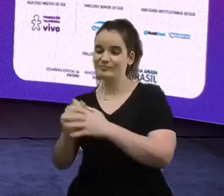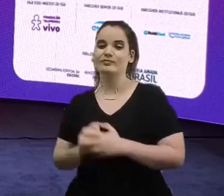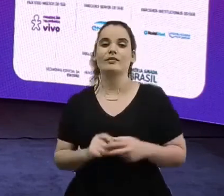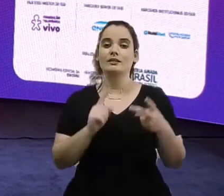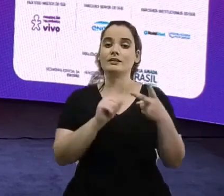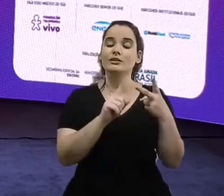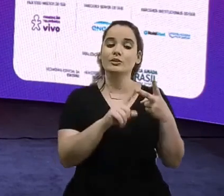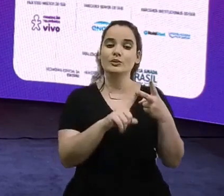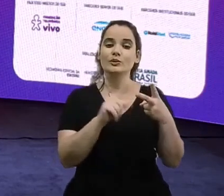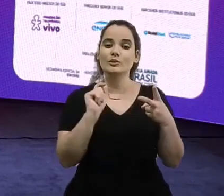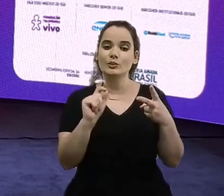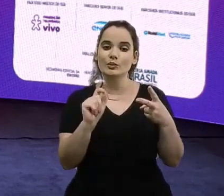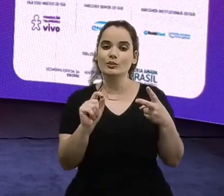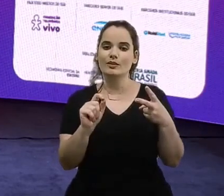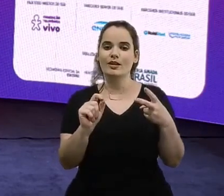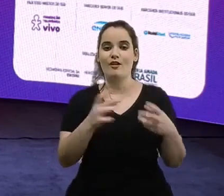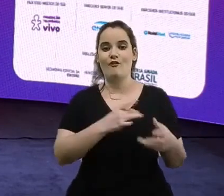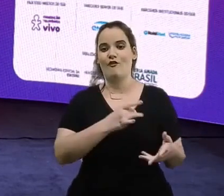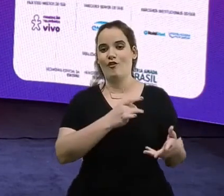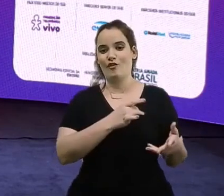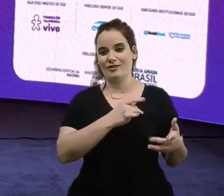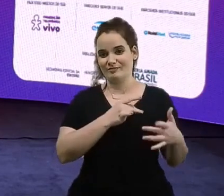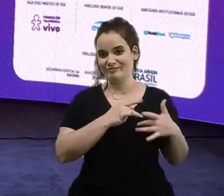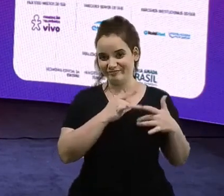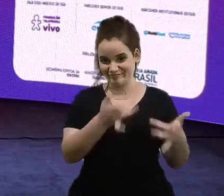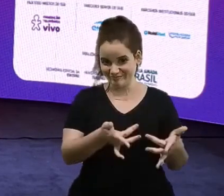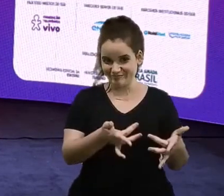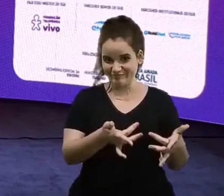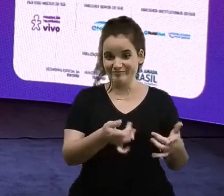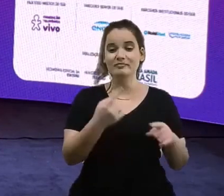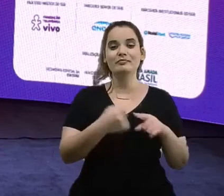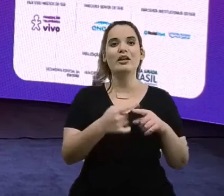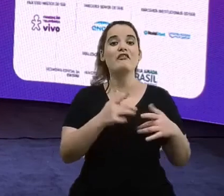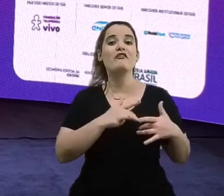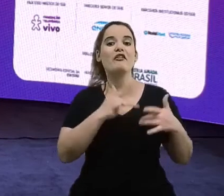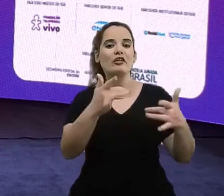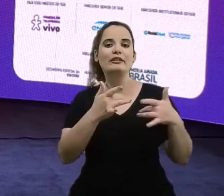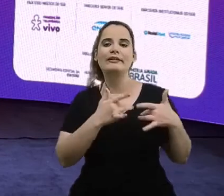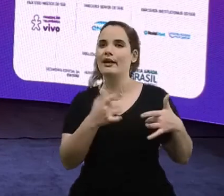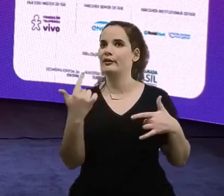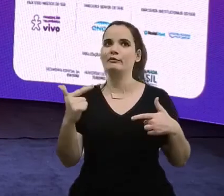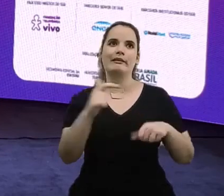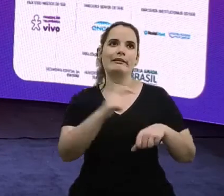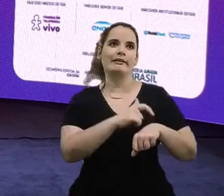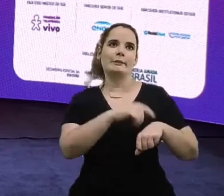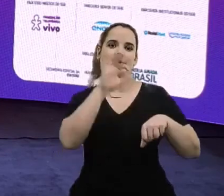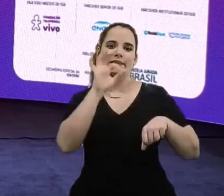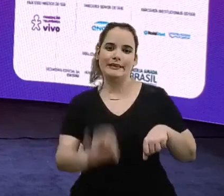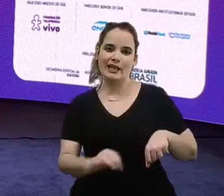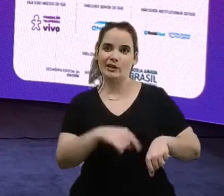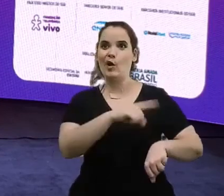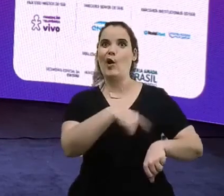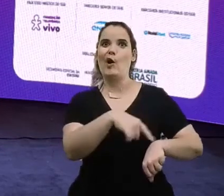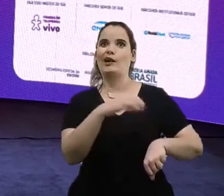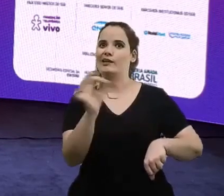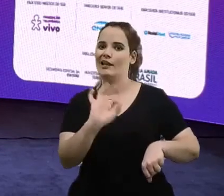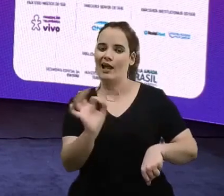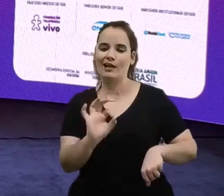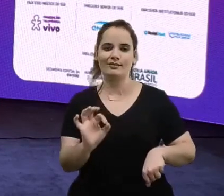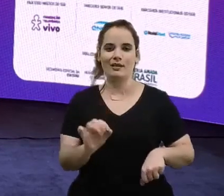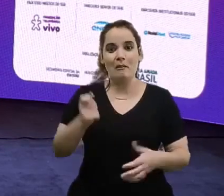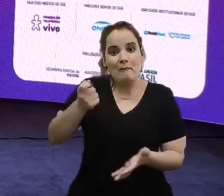com gerir voluntários, porque os voluntários não têm uma alocação de tempo, não estão a ser pagos por nós, portanto, a vida